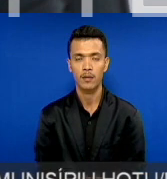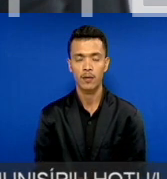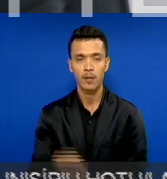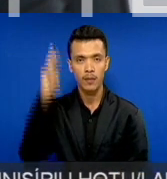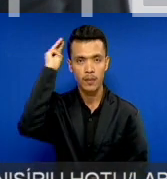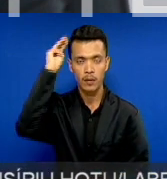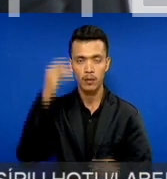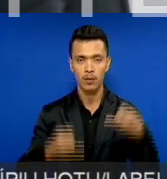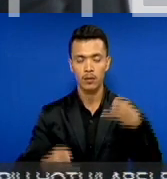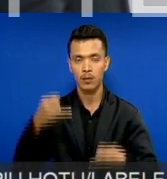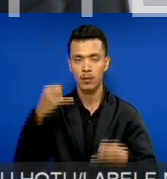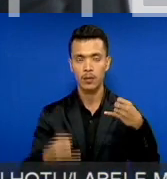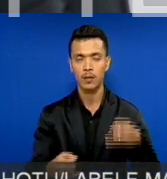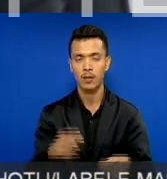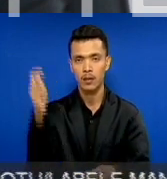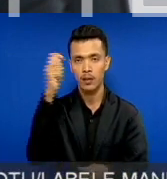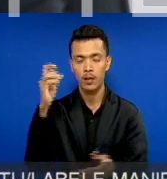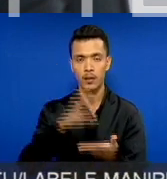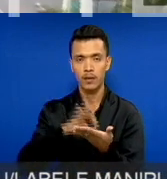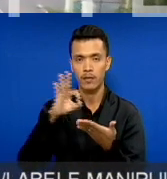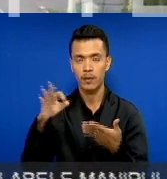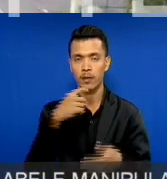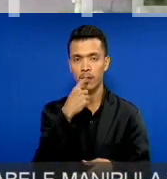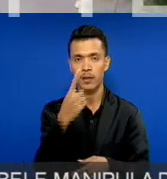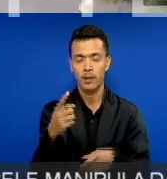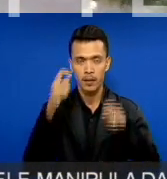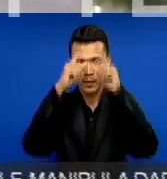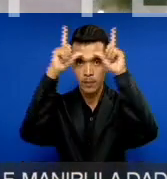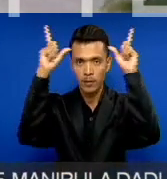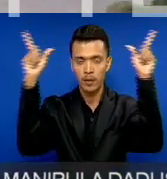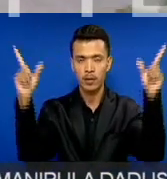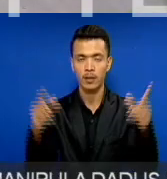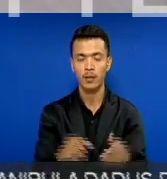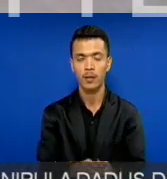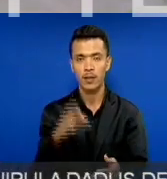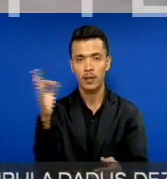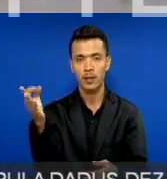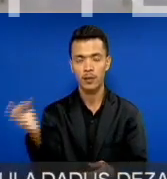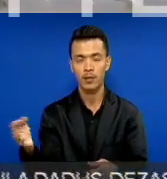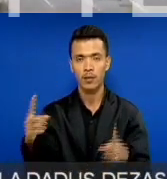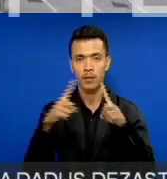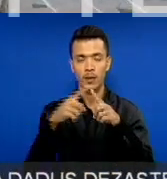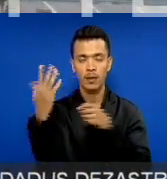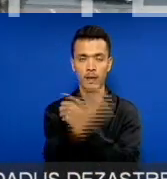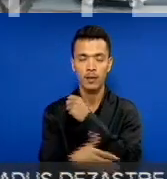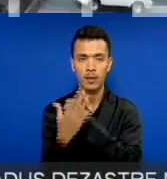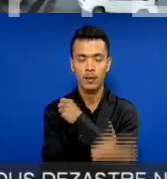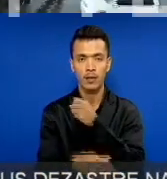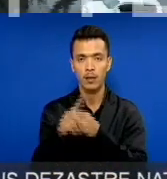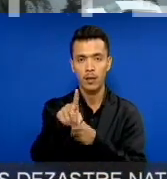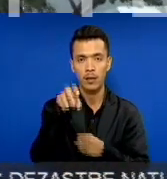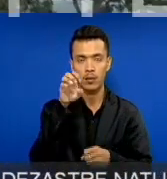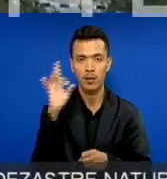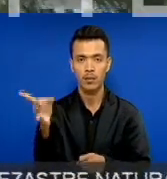Ministro Justiça Sérgio Ornai terça-feira na Reteteng. Timor-Leste ocupa posição se é nulo racing, países, rucinação, autos ida